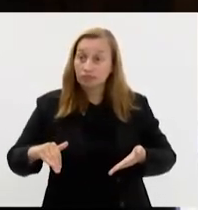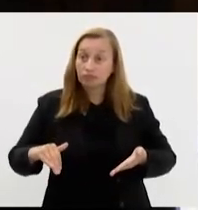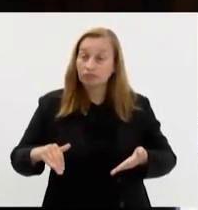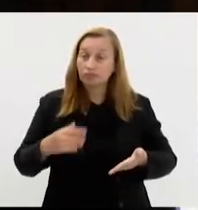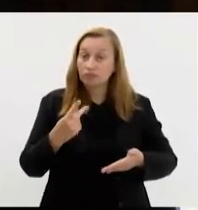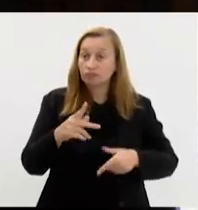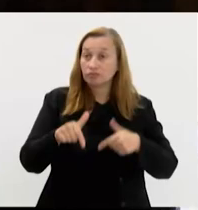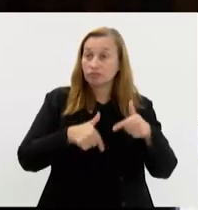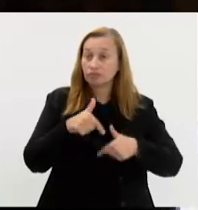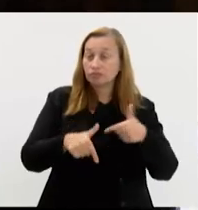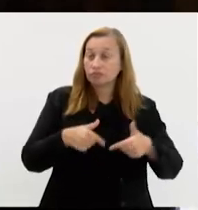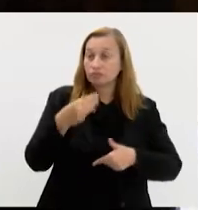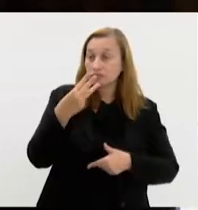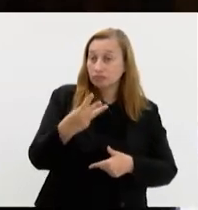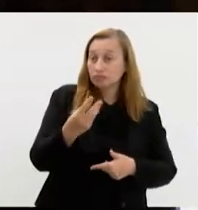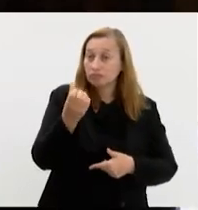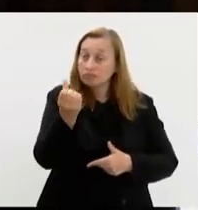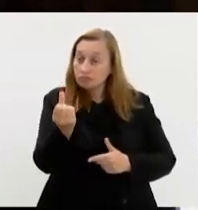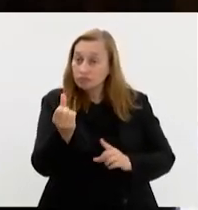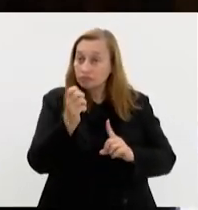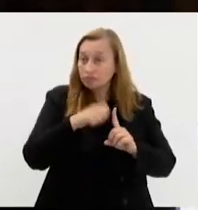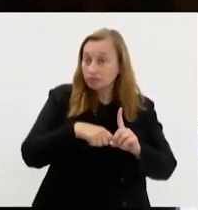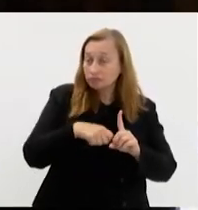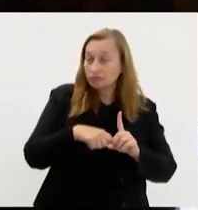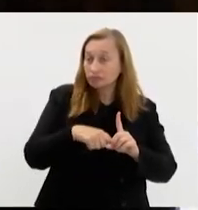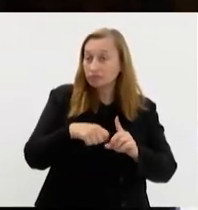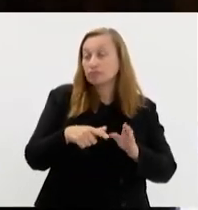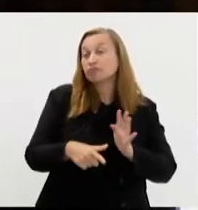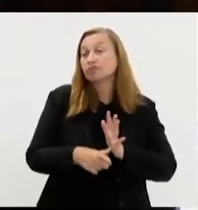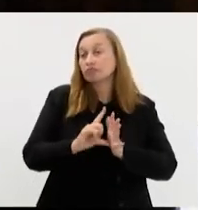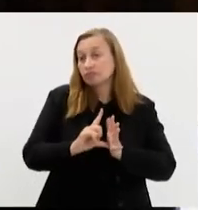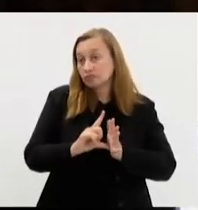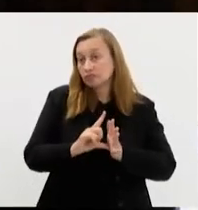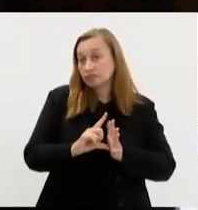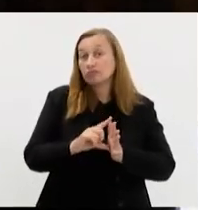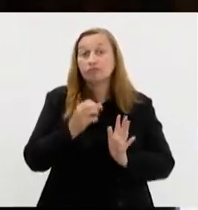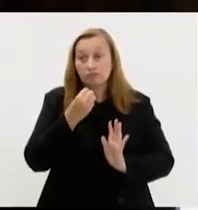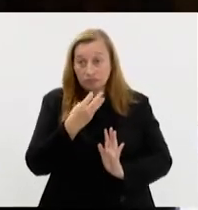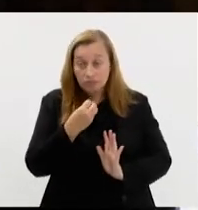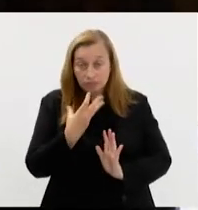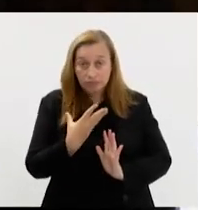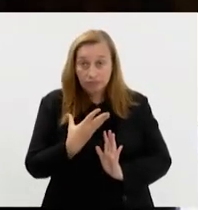antes ou três ou quatro né ministra isso seria uma opção